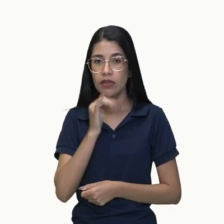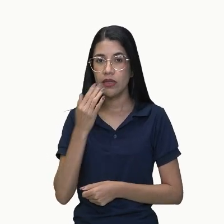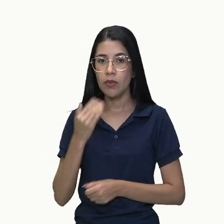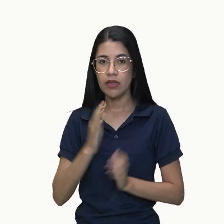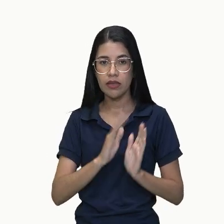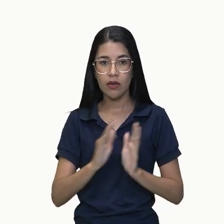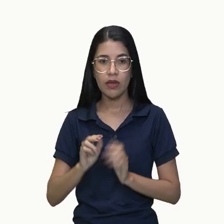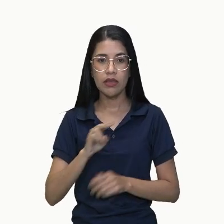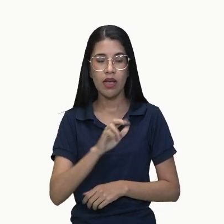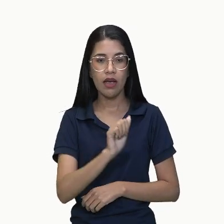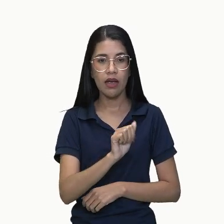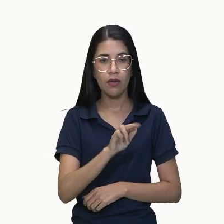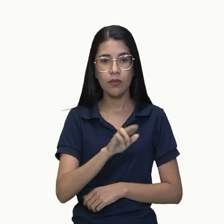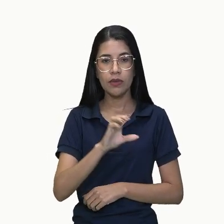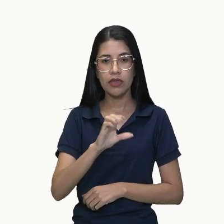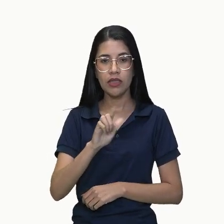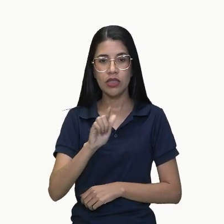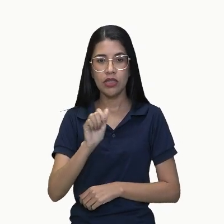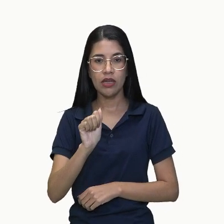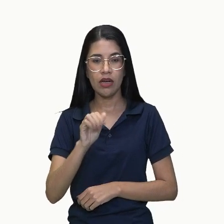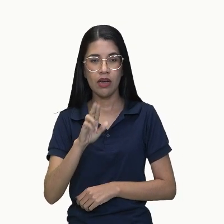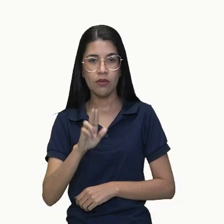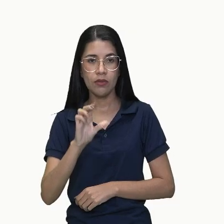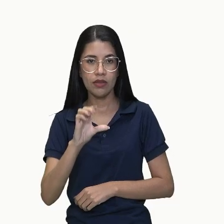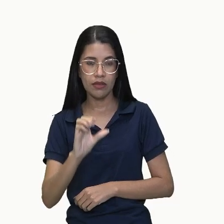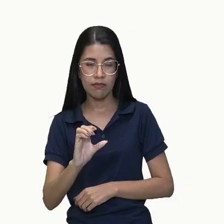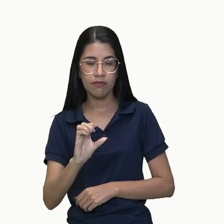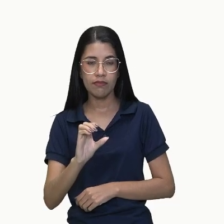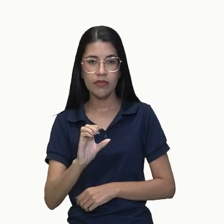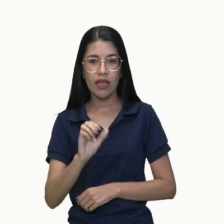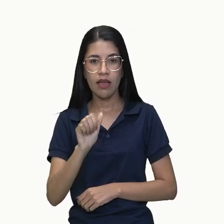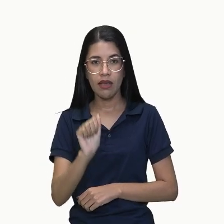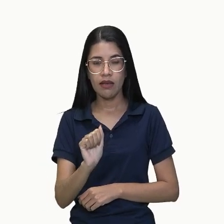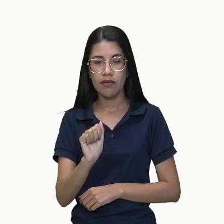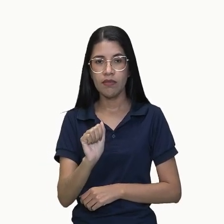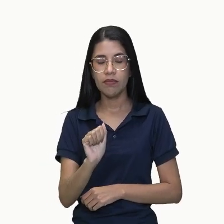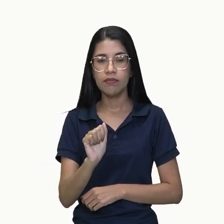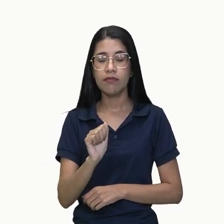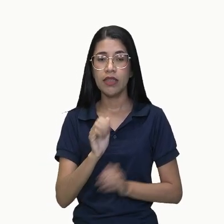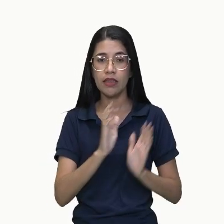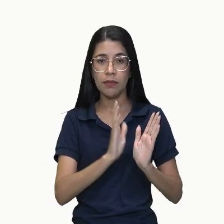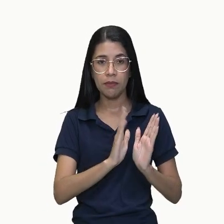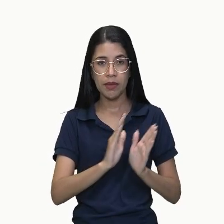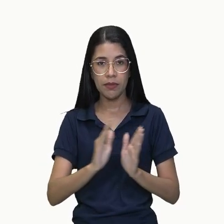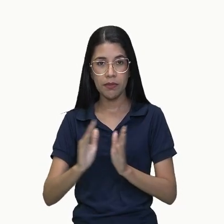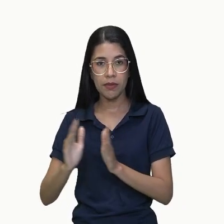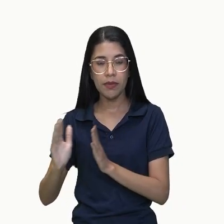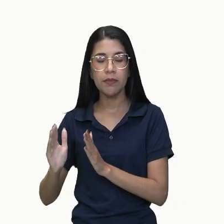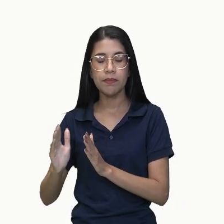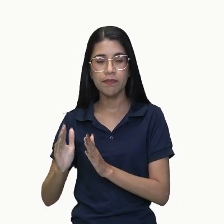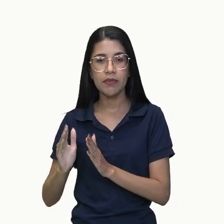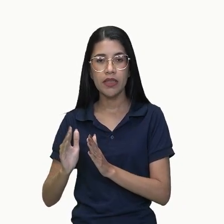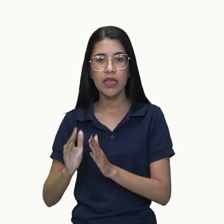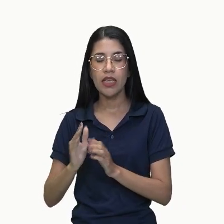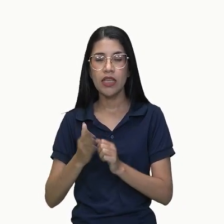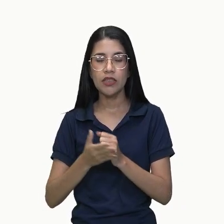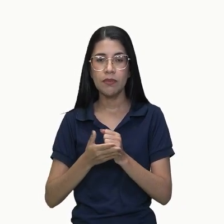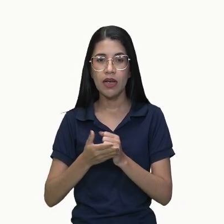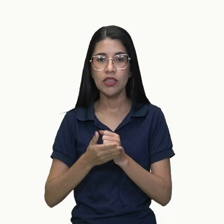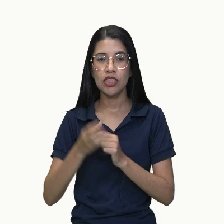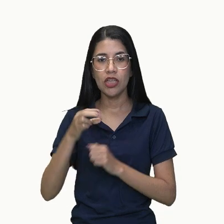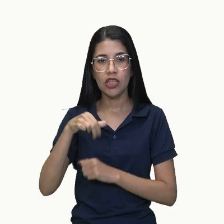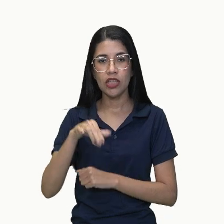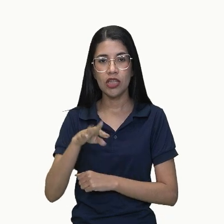A, U, C, A. Isso aqui é uma sequência, tá? De bases